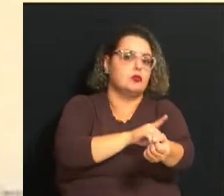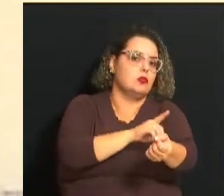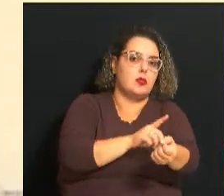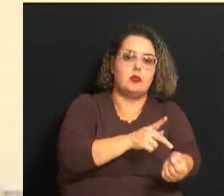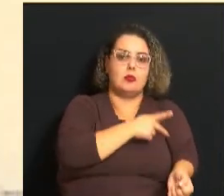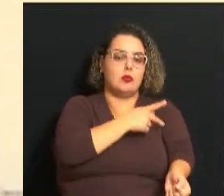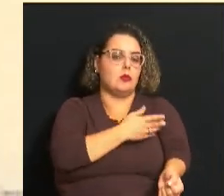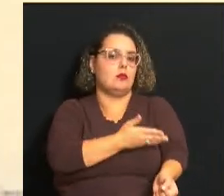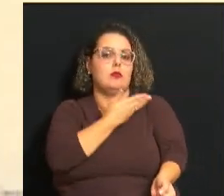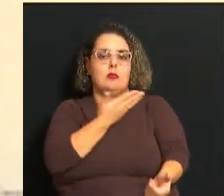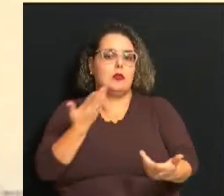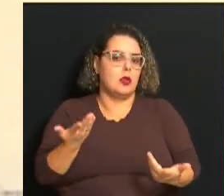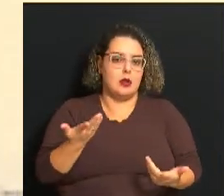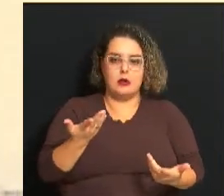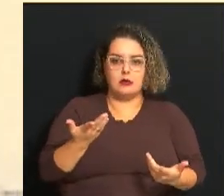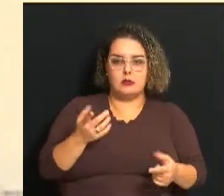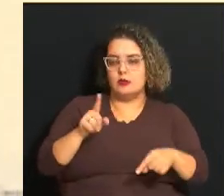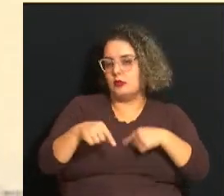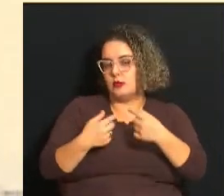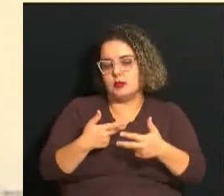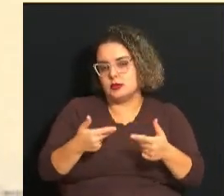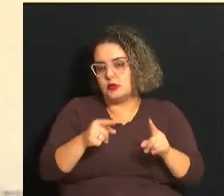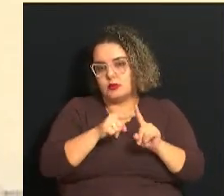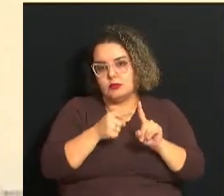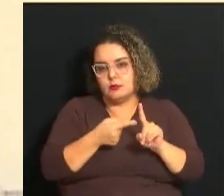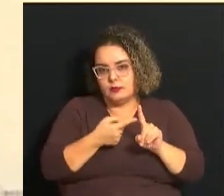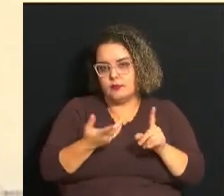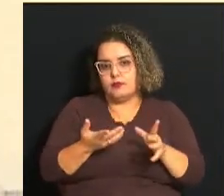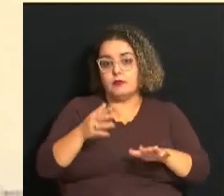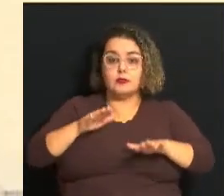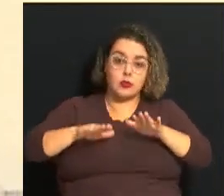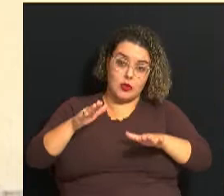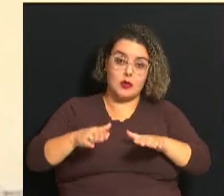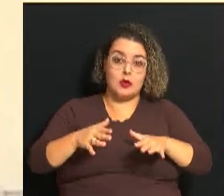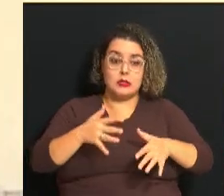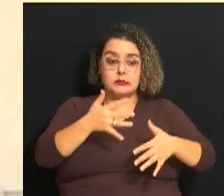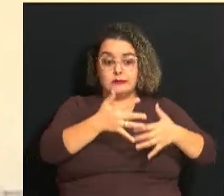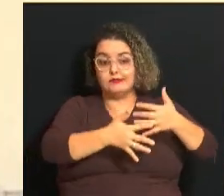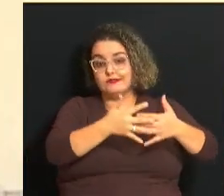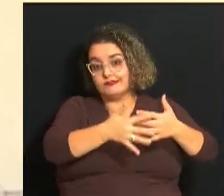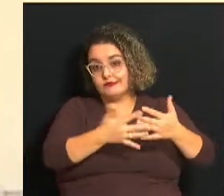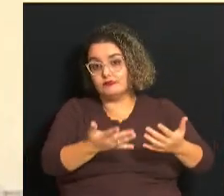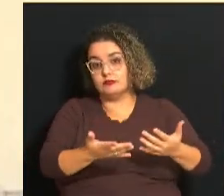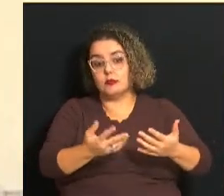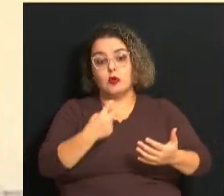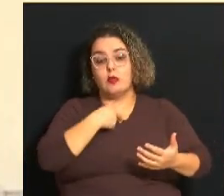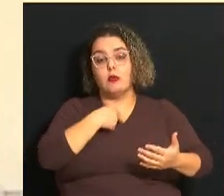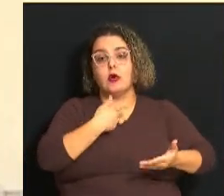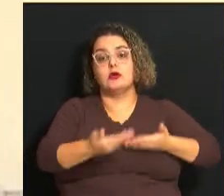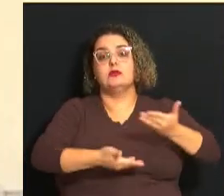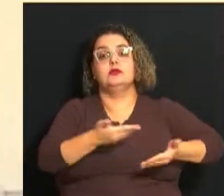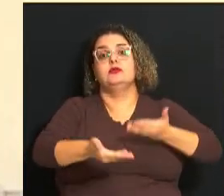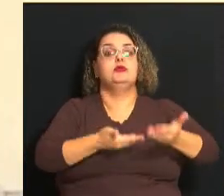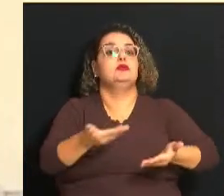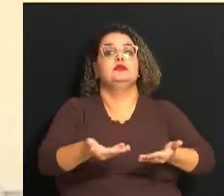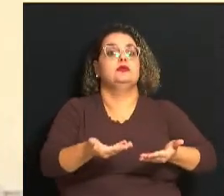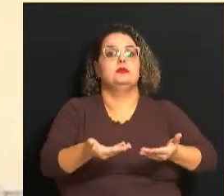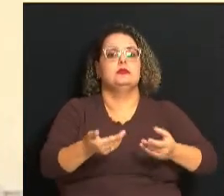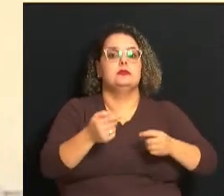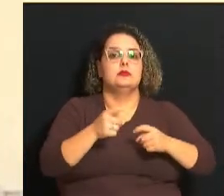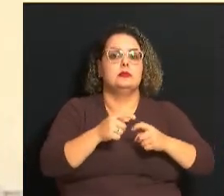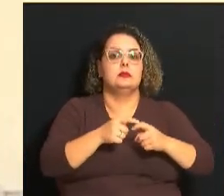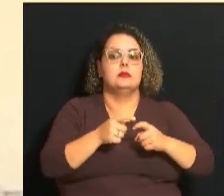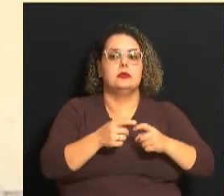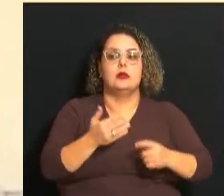uma outra dependência da gestante e ela às vezes acaba sendo impedida de se tratar durante a gravidez ocorre o que